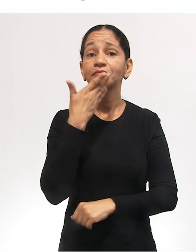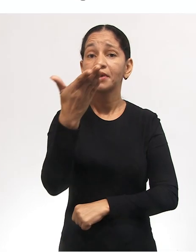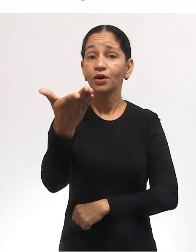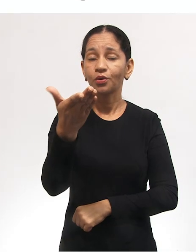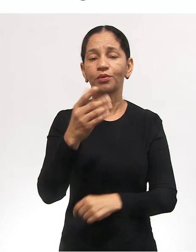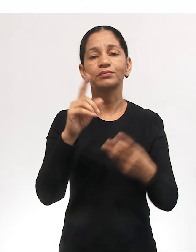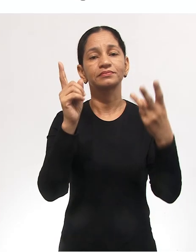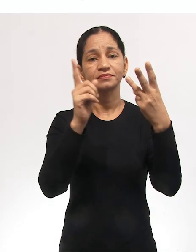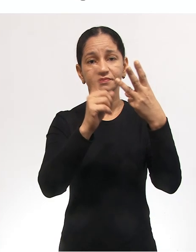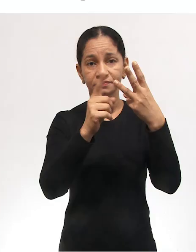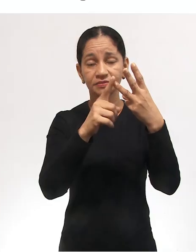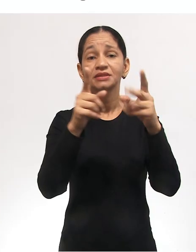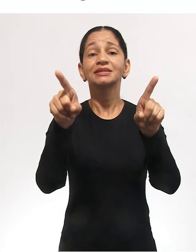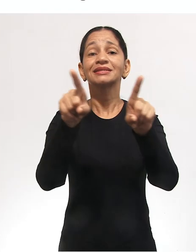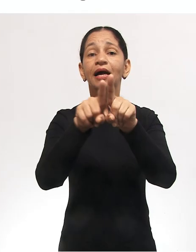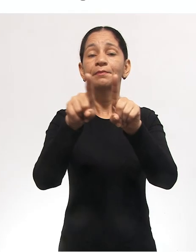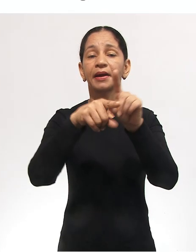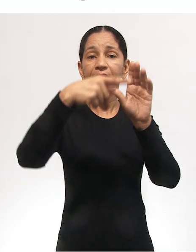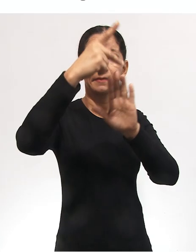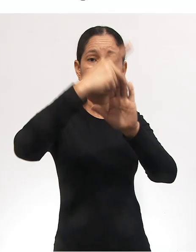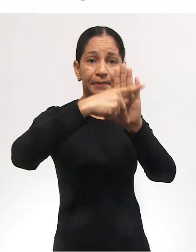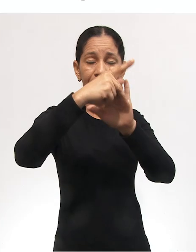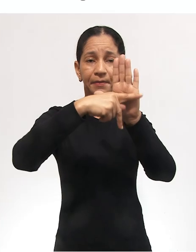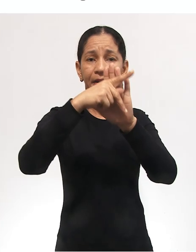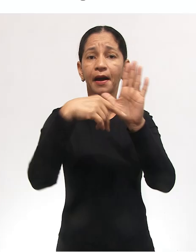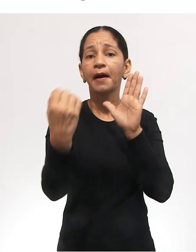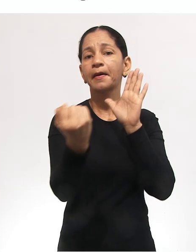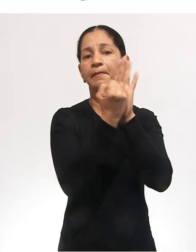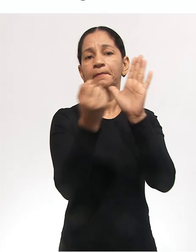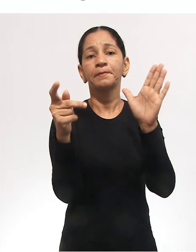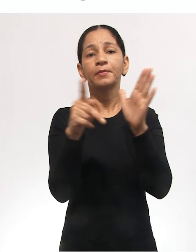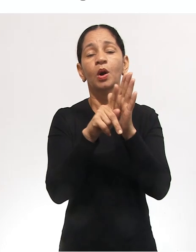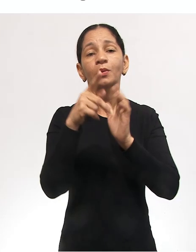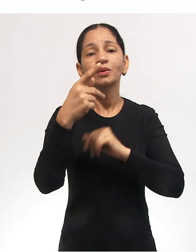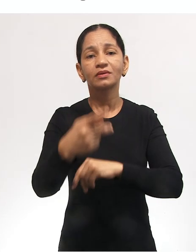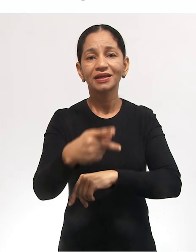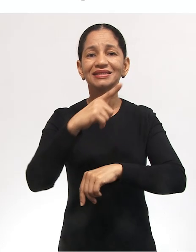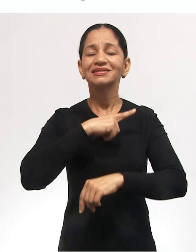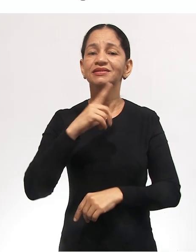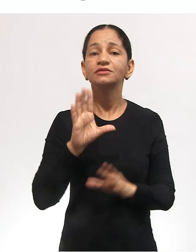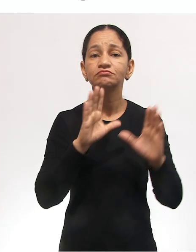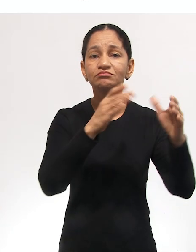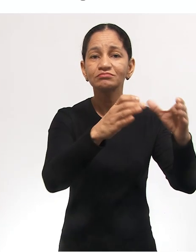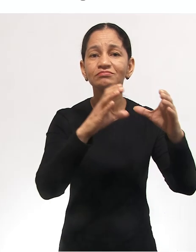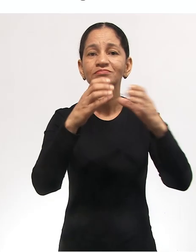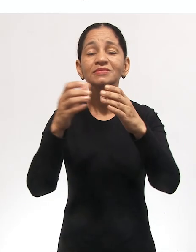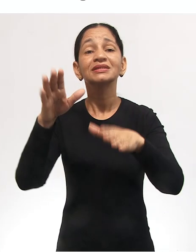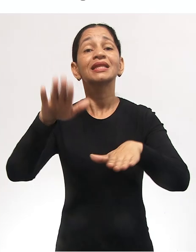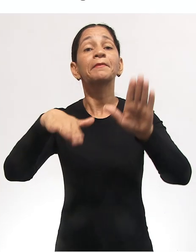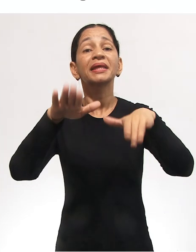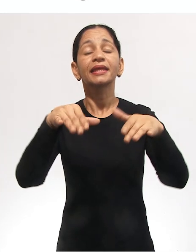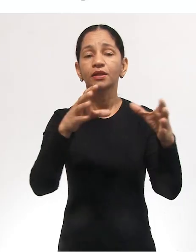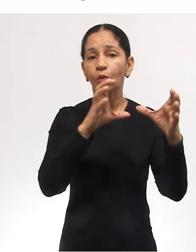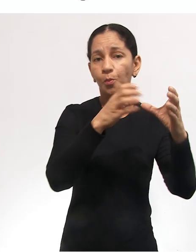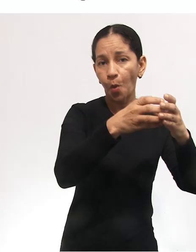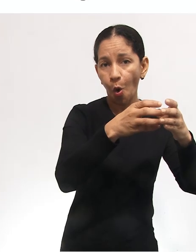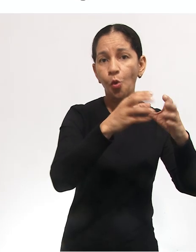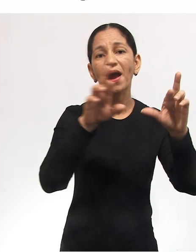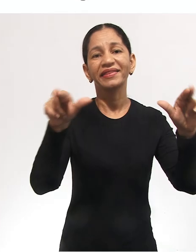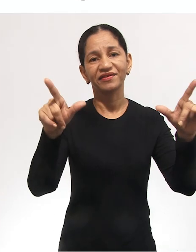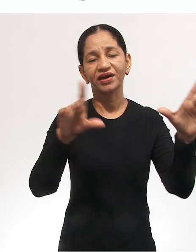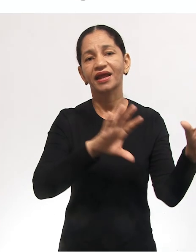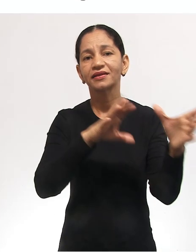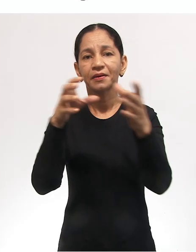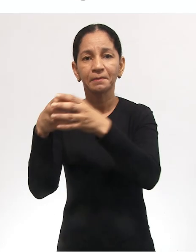2. Programa personalizado. Então, desenvolver atividades específicas para um ambiente e uma equipe específica. Né? Não é